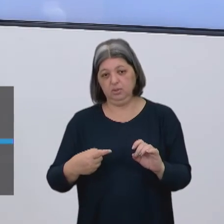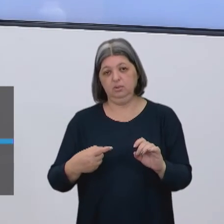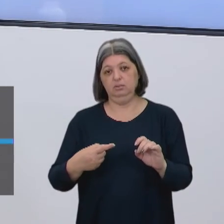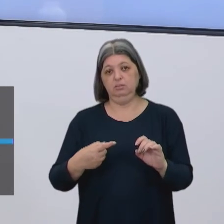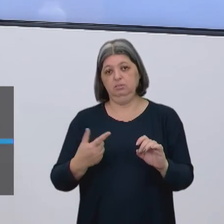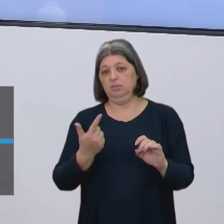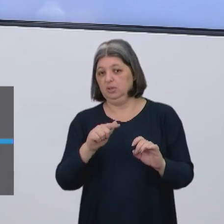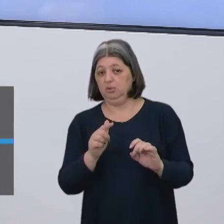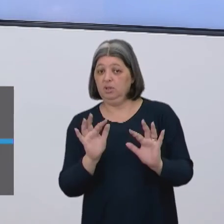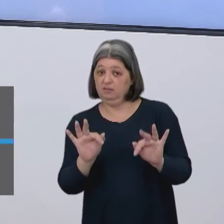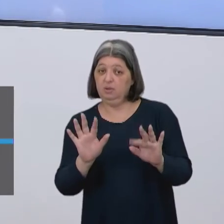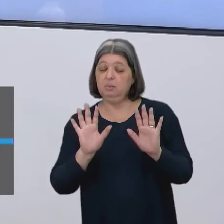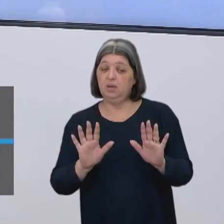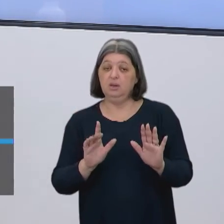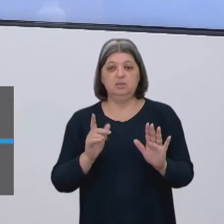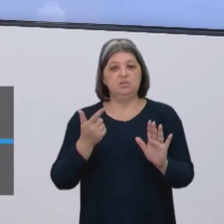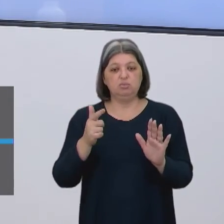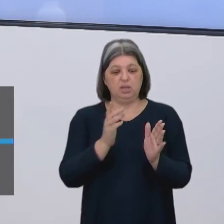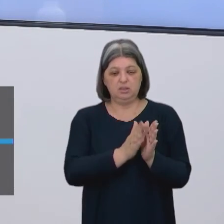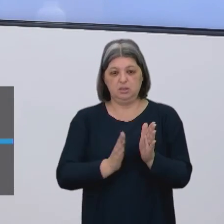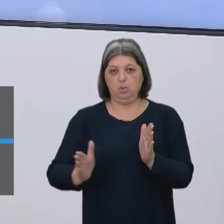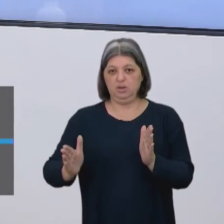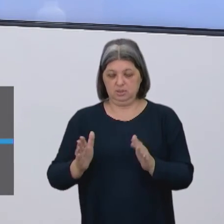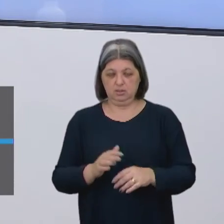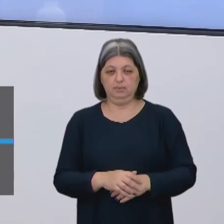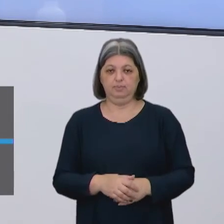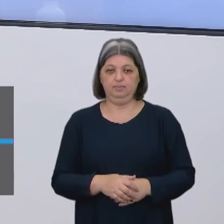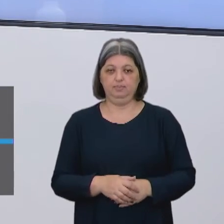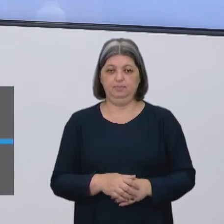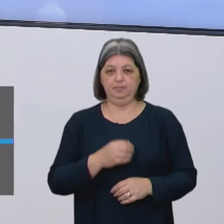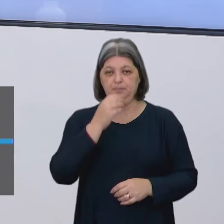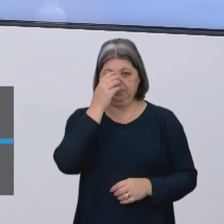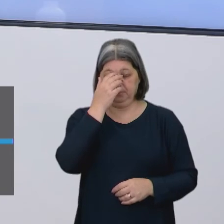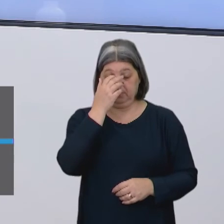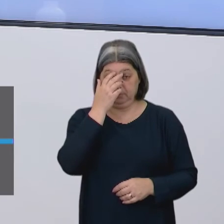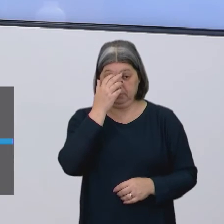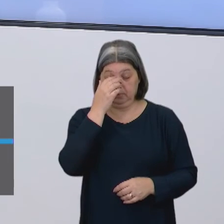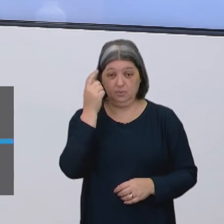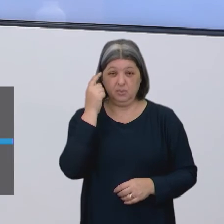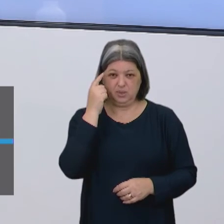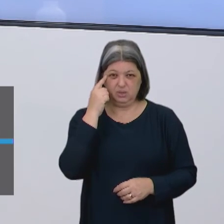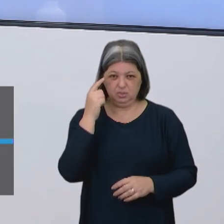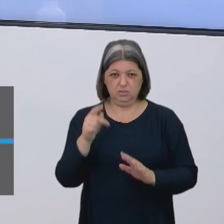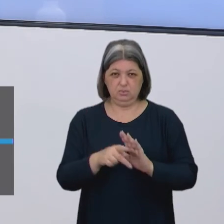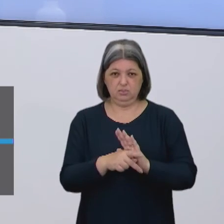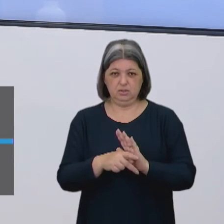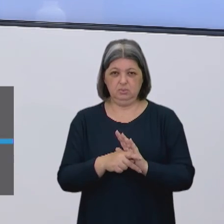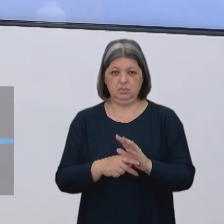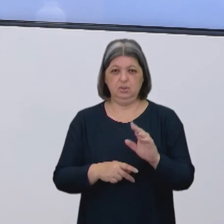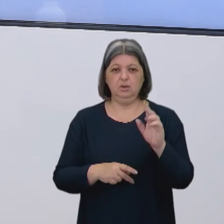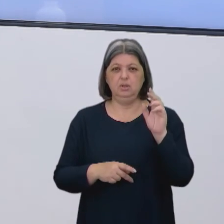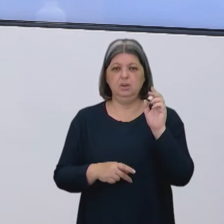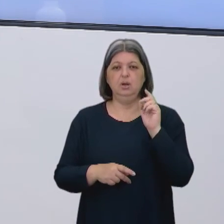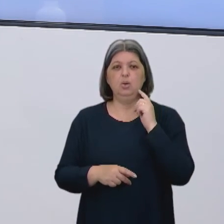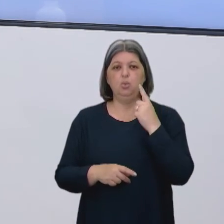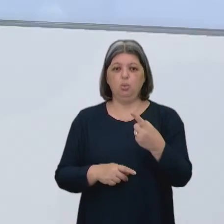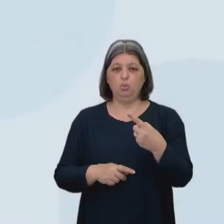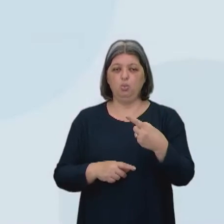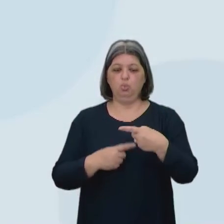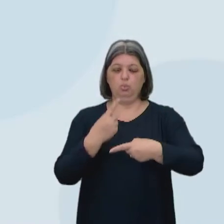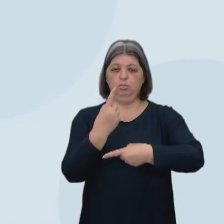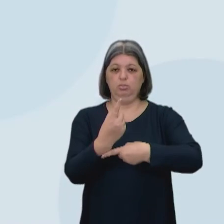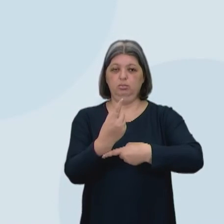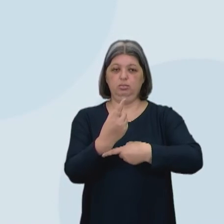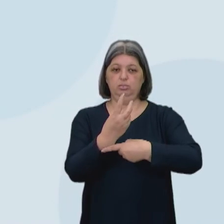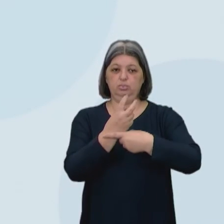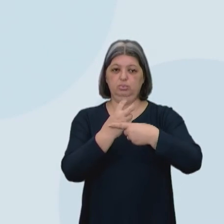Vamos ver cada item? Pensou? 1. 1 sobre raiz de 5. Vi a raiz de 5. Já sei que ela só vai ser calculada